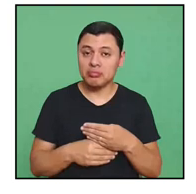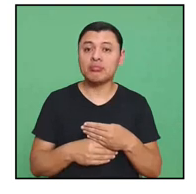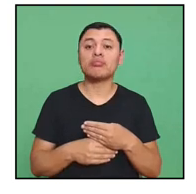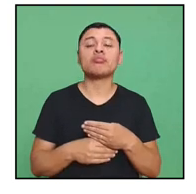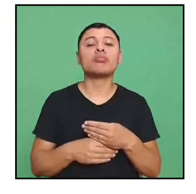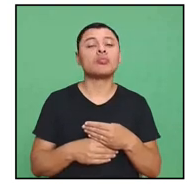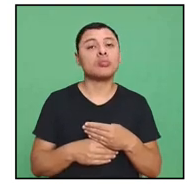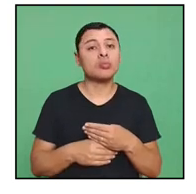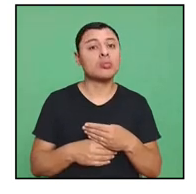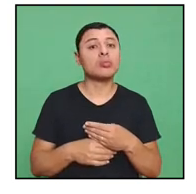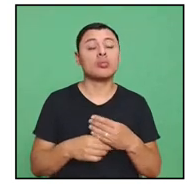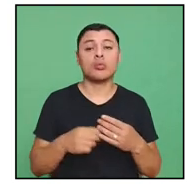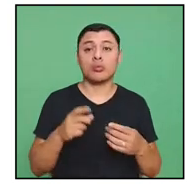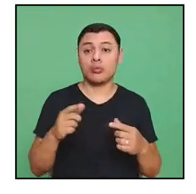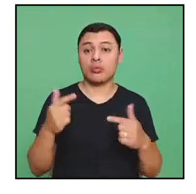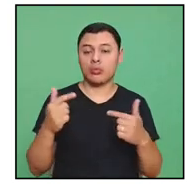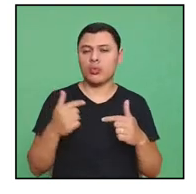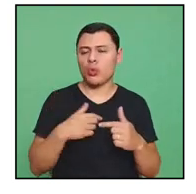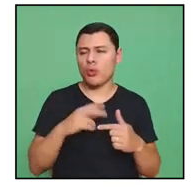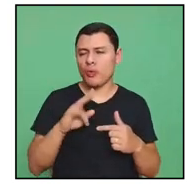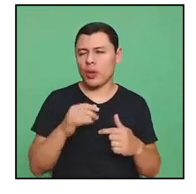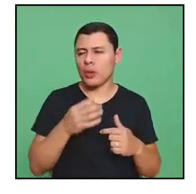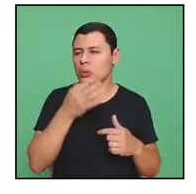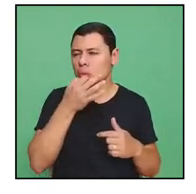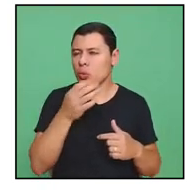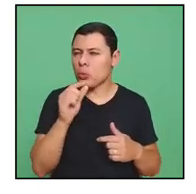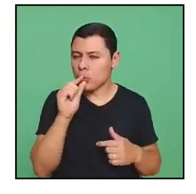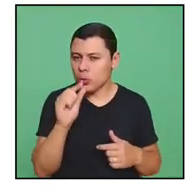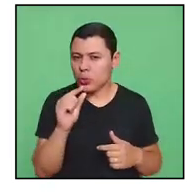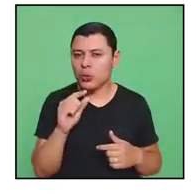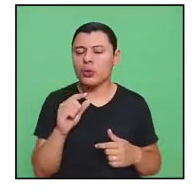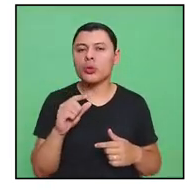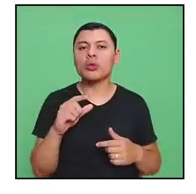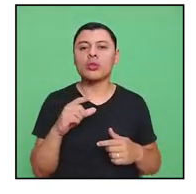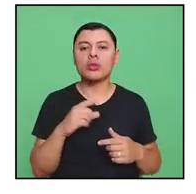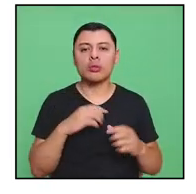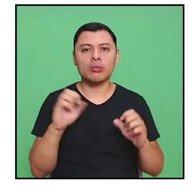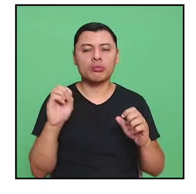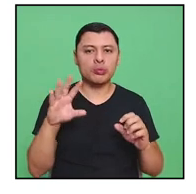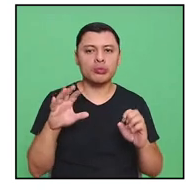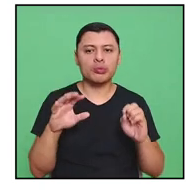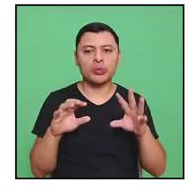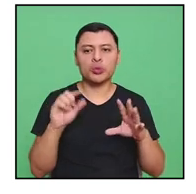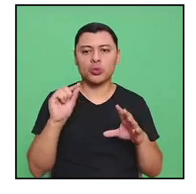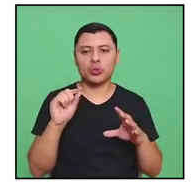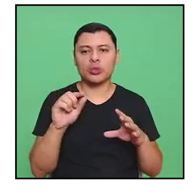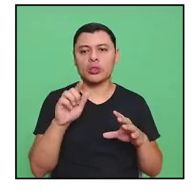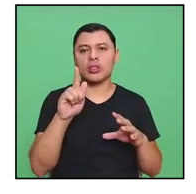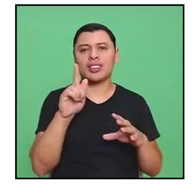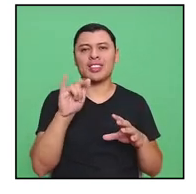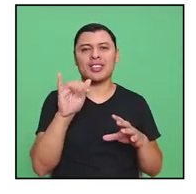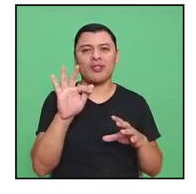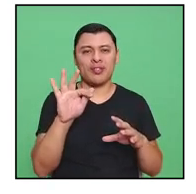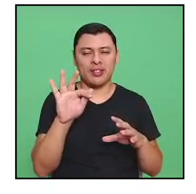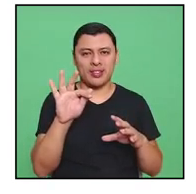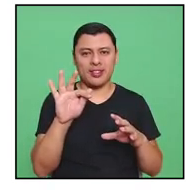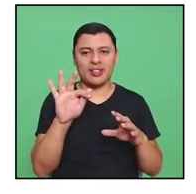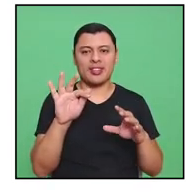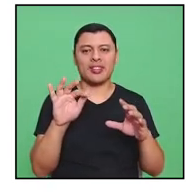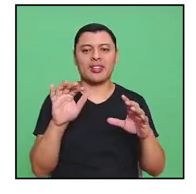o trabalho que eu vou comentar um pouco aparece ali algumas vezes, como ele é um GIF animado